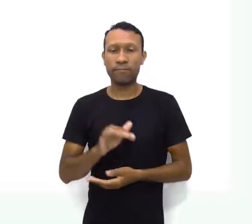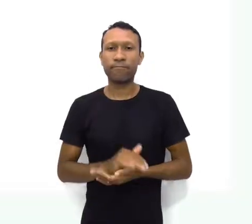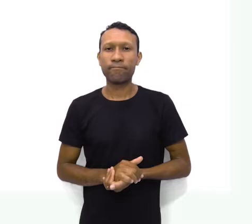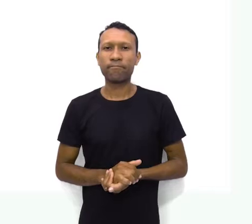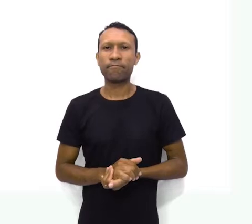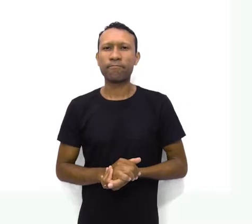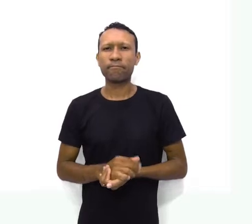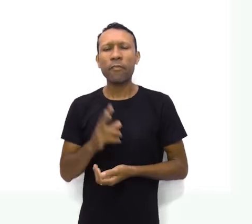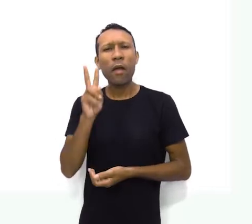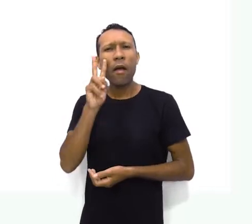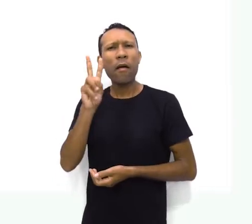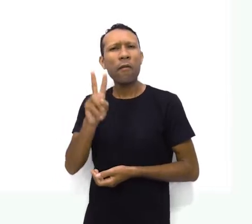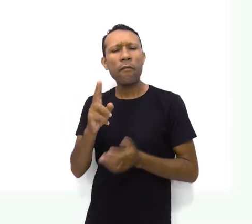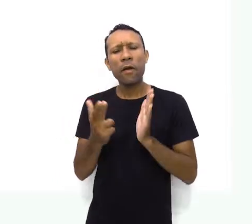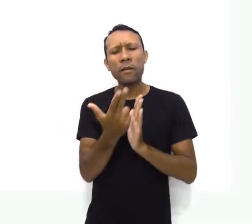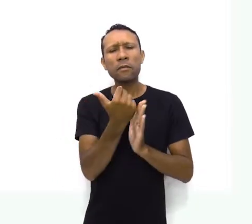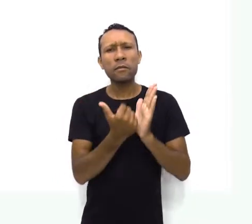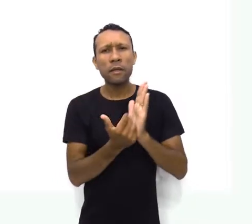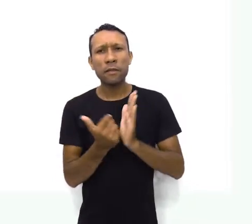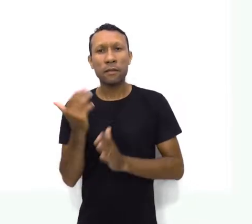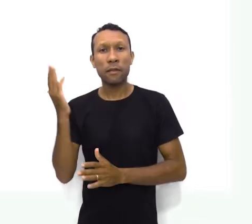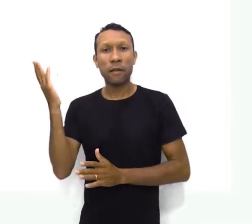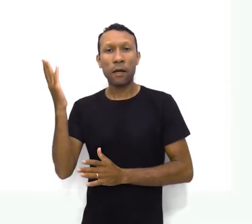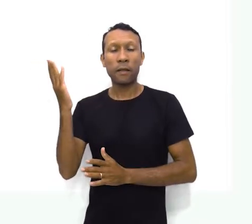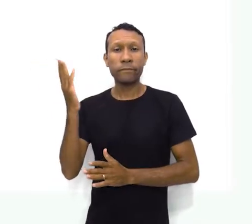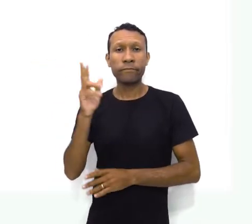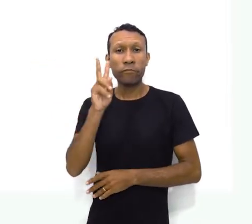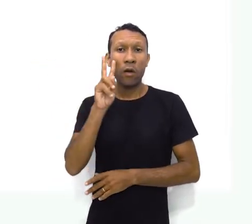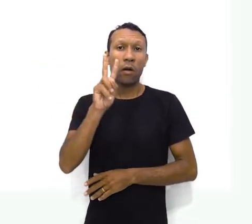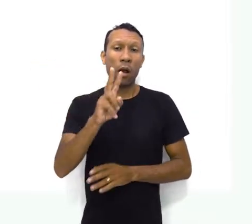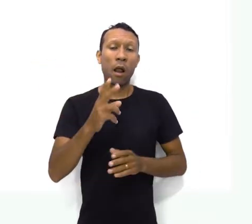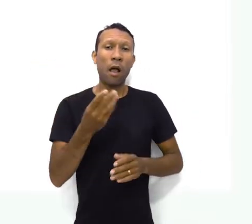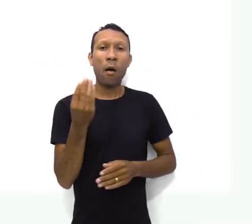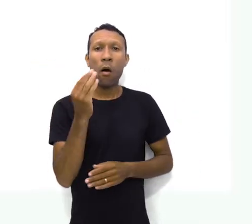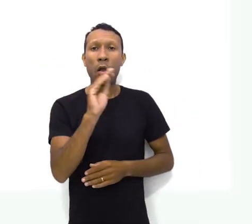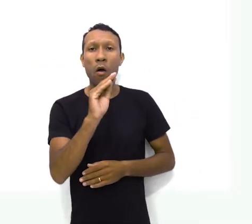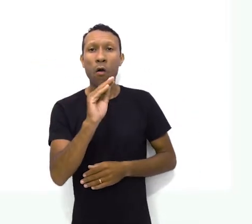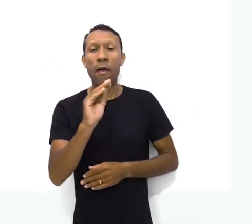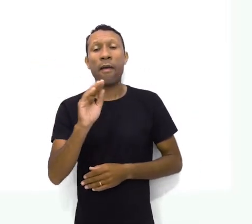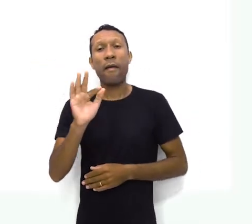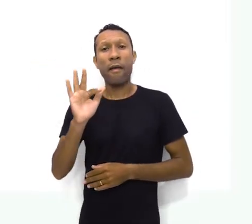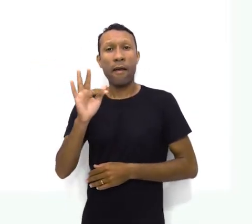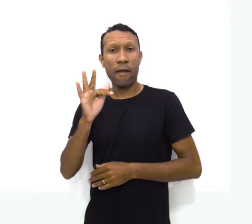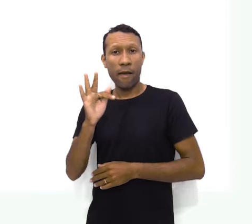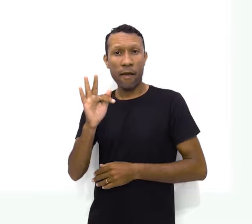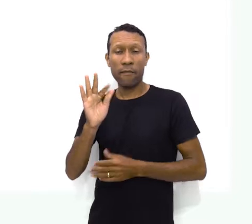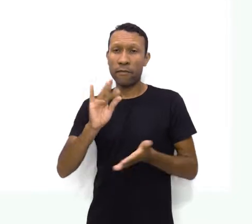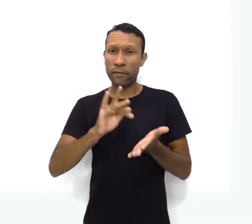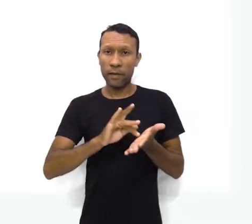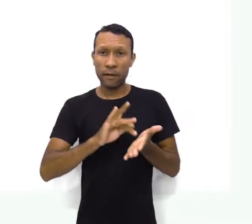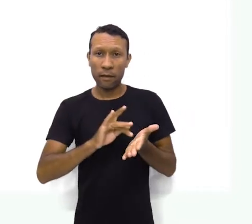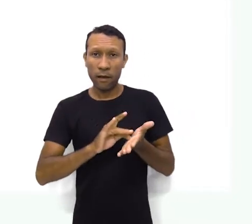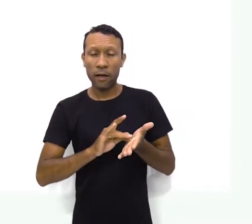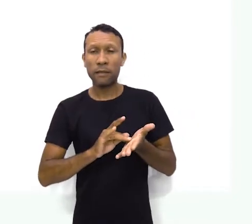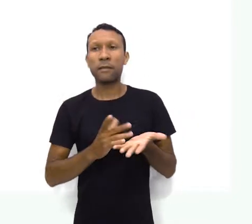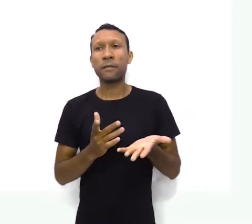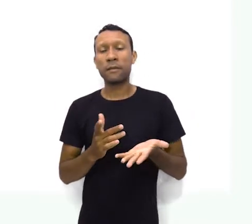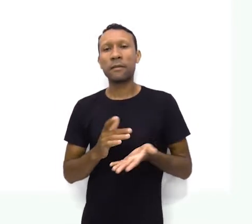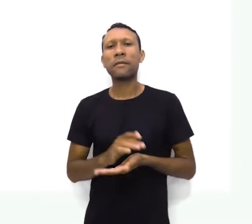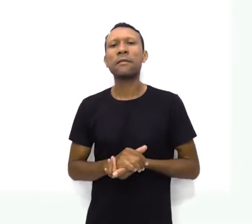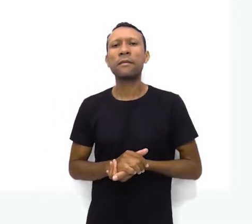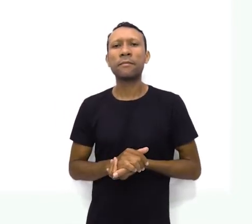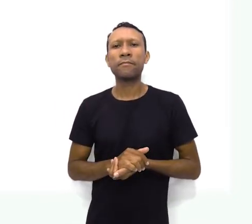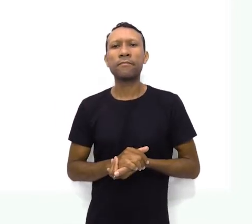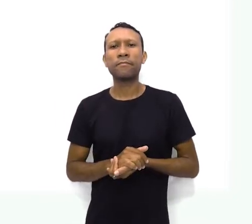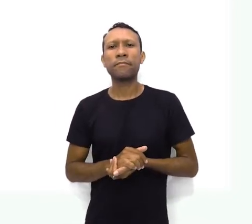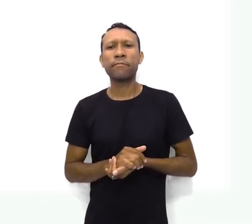seja, observando as figuras que foram construídas, coloque V para verdadeiro e F para falso, para cada caso. Da figura 1 para